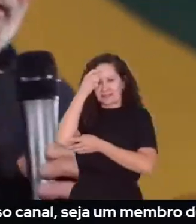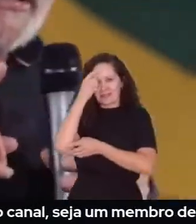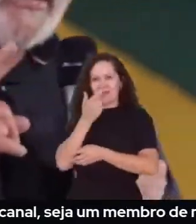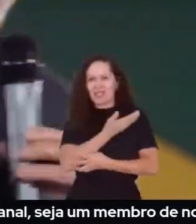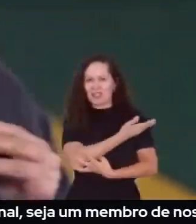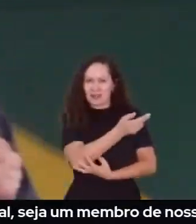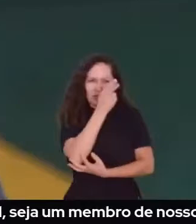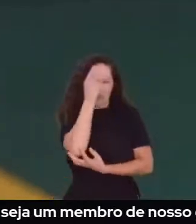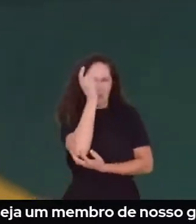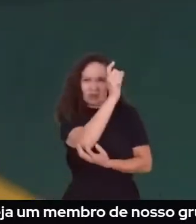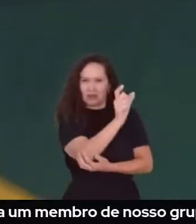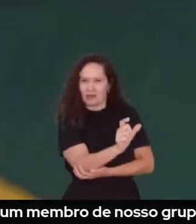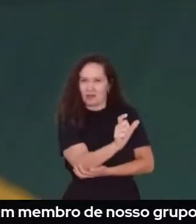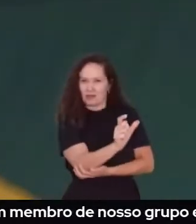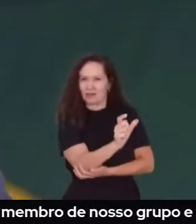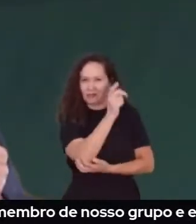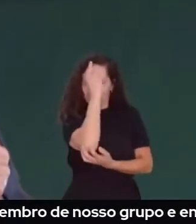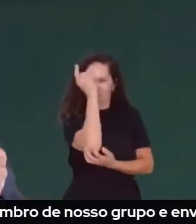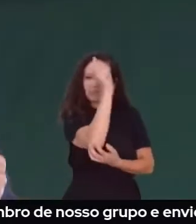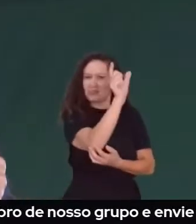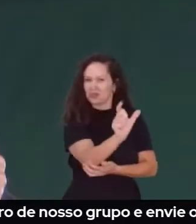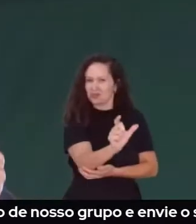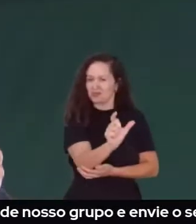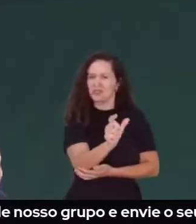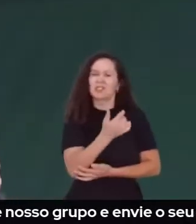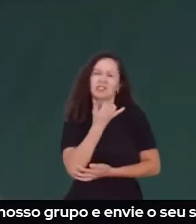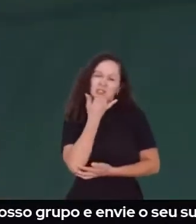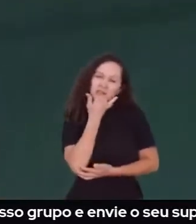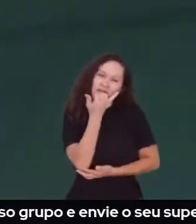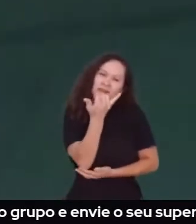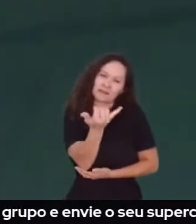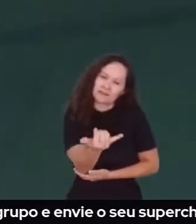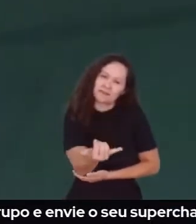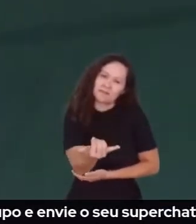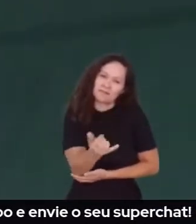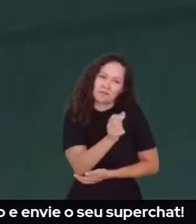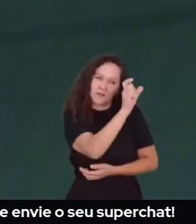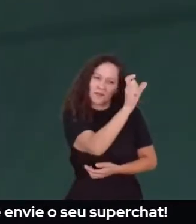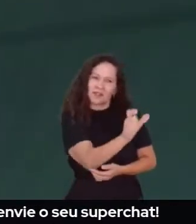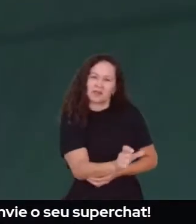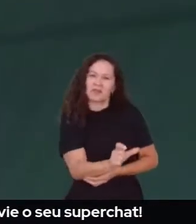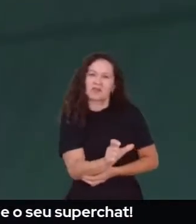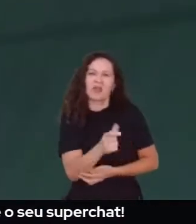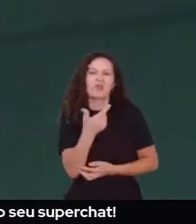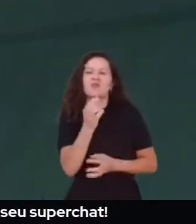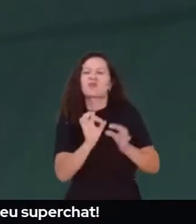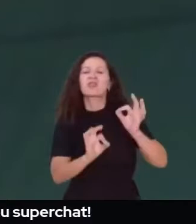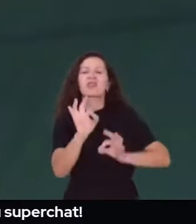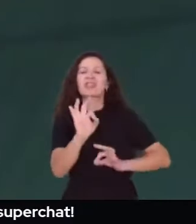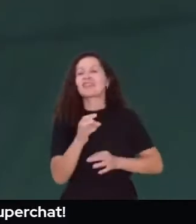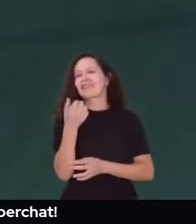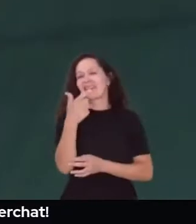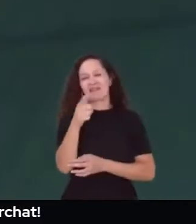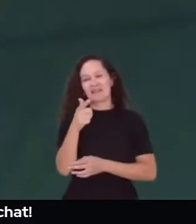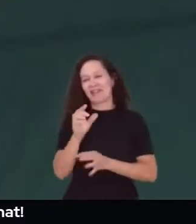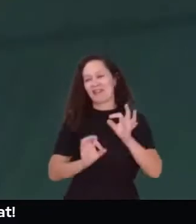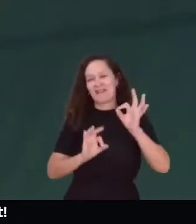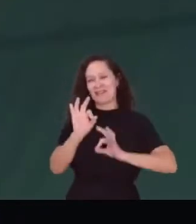Essa gente, me desculpem, essa gente não está preparada para cuidar desse